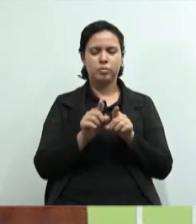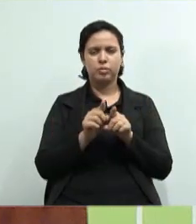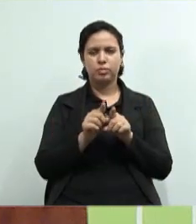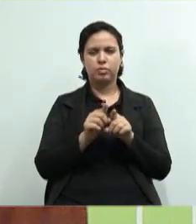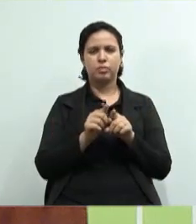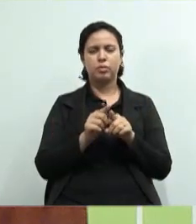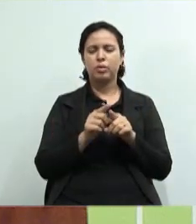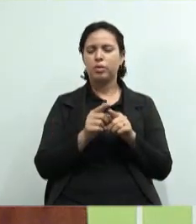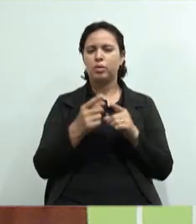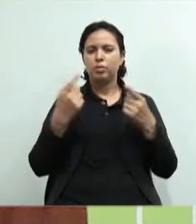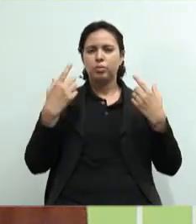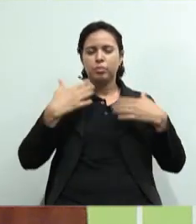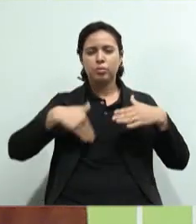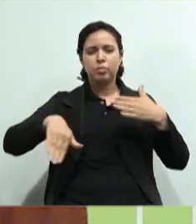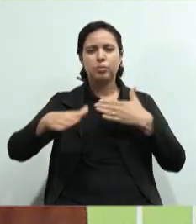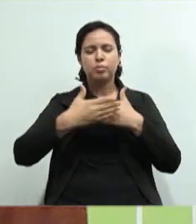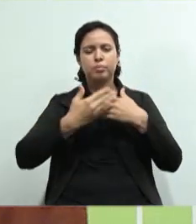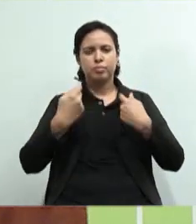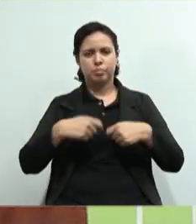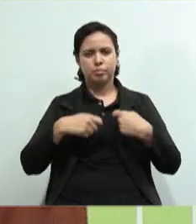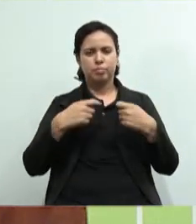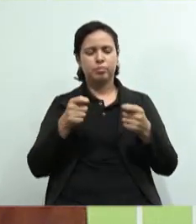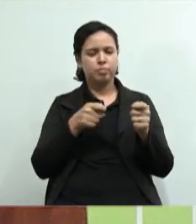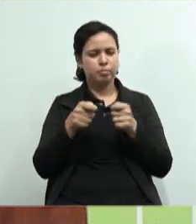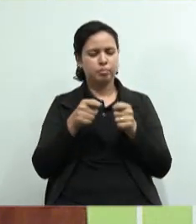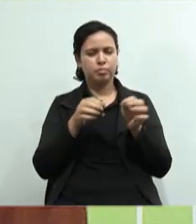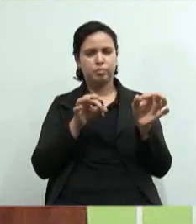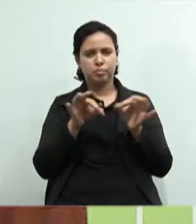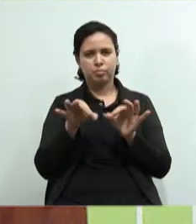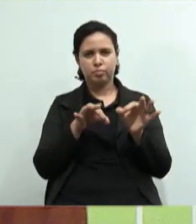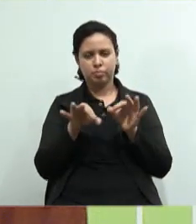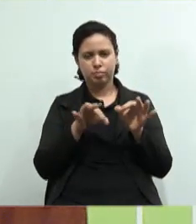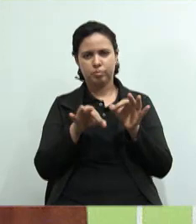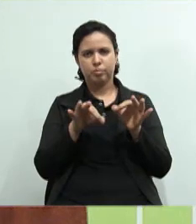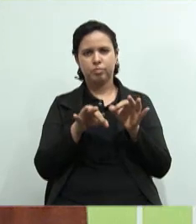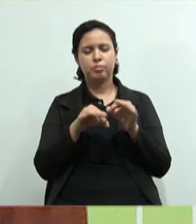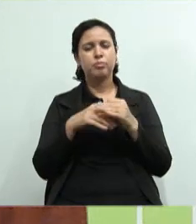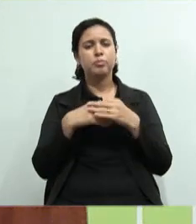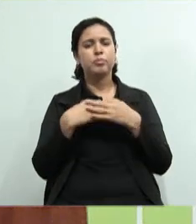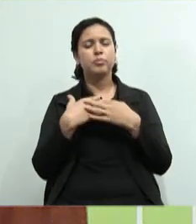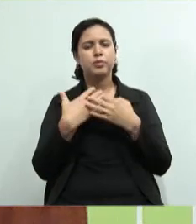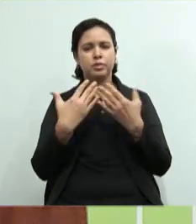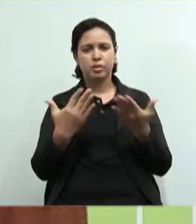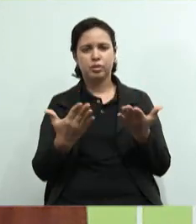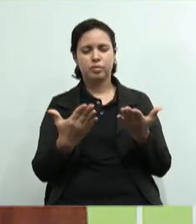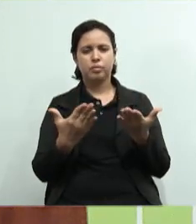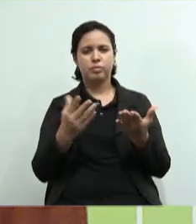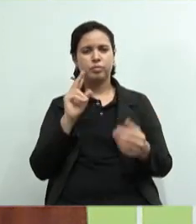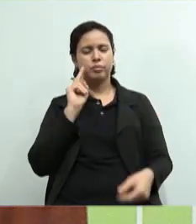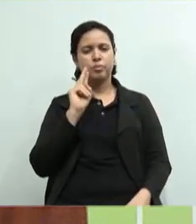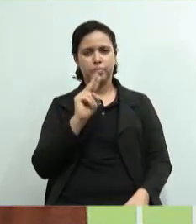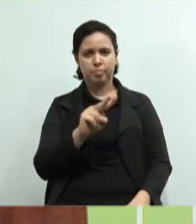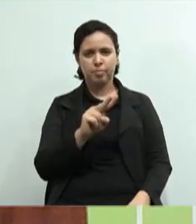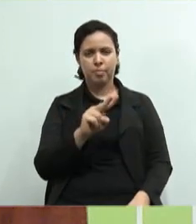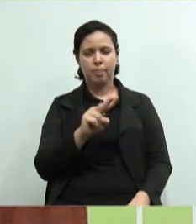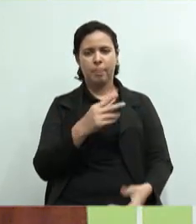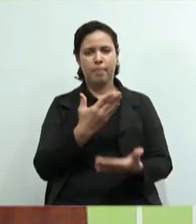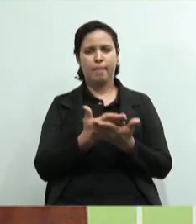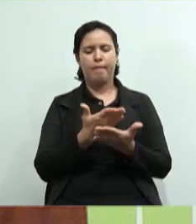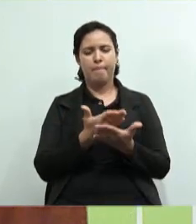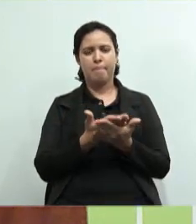tudo precisava ser muito bem planejado. Então, como a gente pôde ver nessa aula,